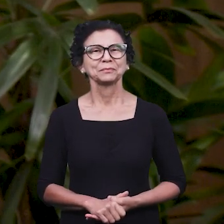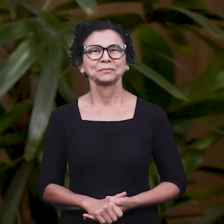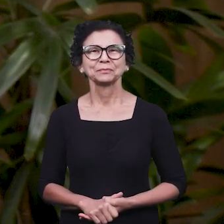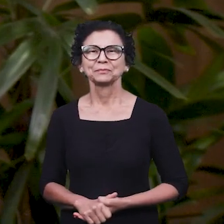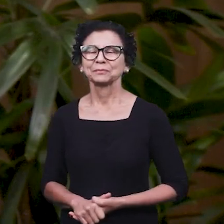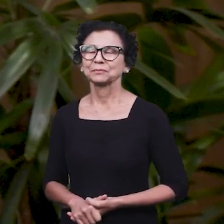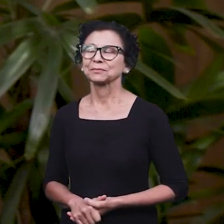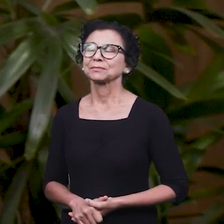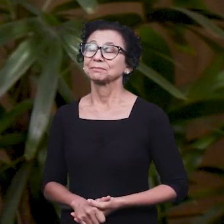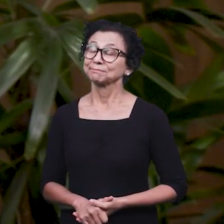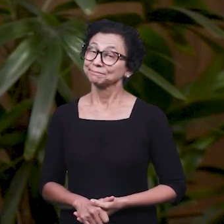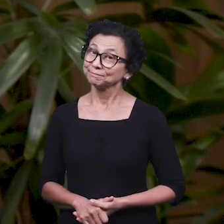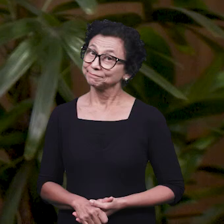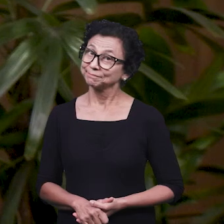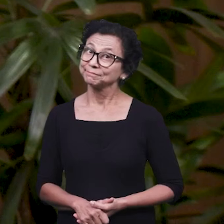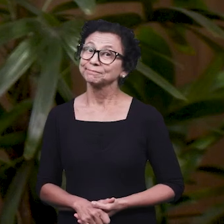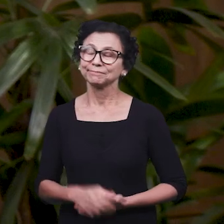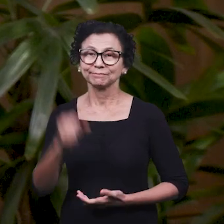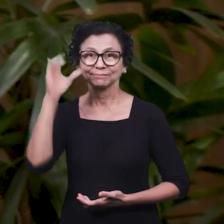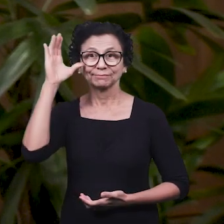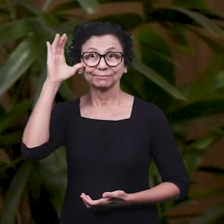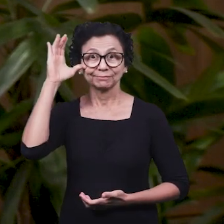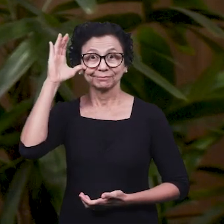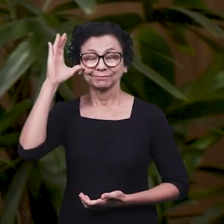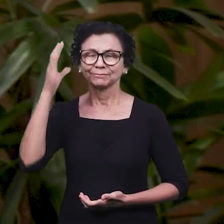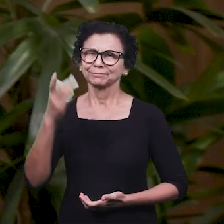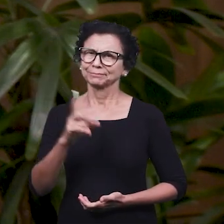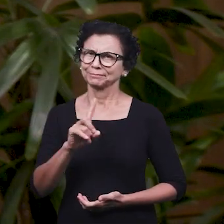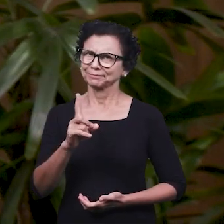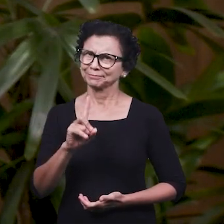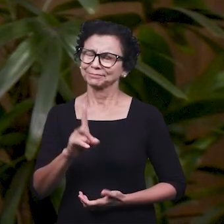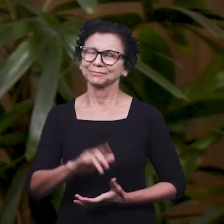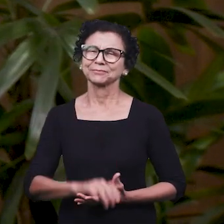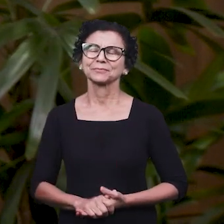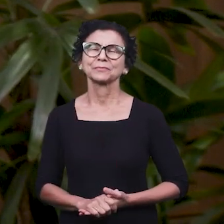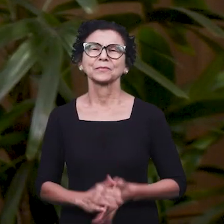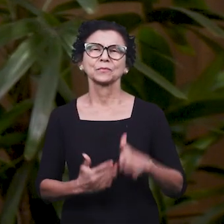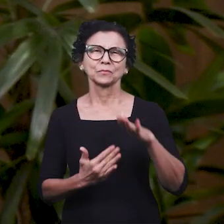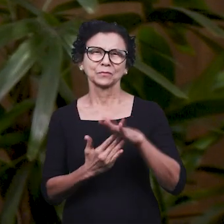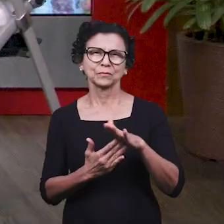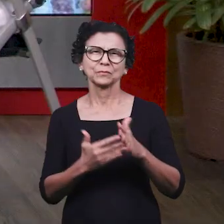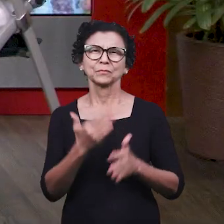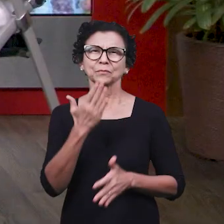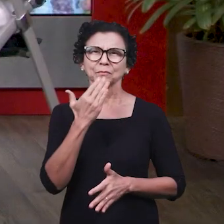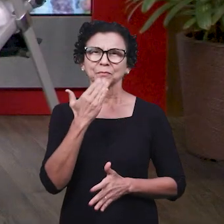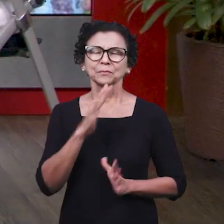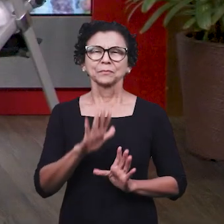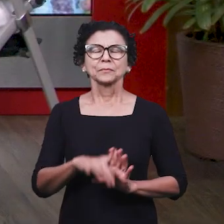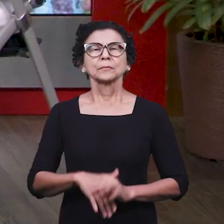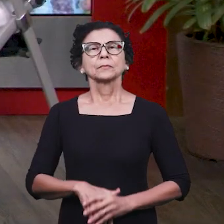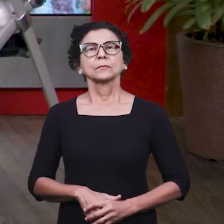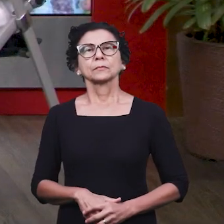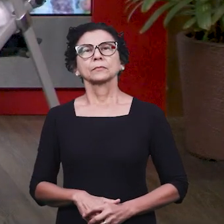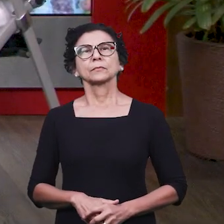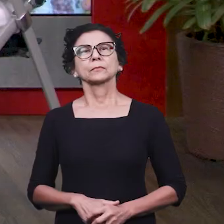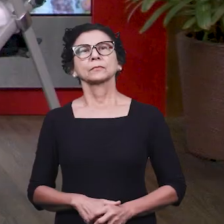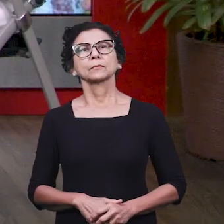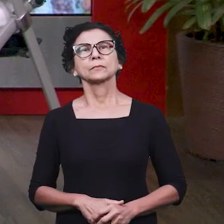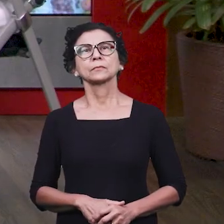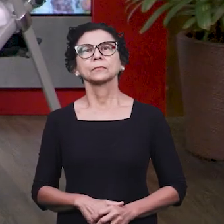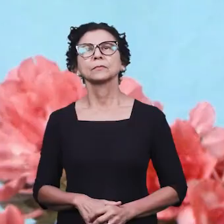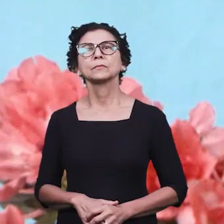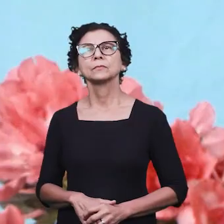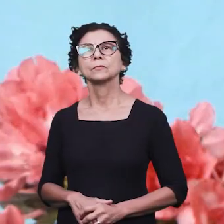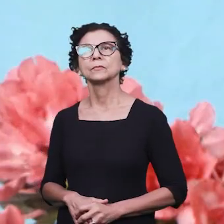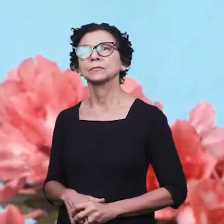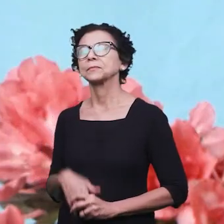gente precisa consumir apenas o que nos basta e não em excesso, não é verdade, Larissa? É interessante mesmo esse texto, Bruna, pois